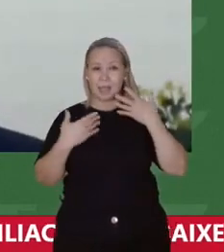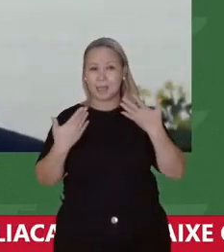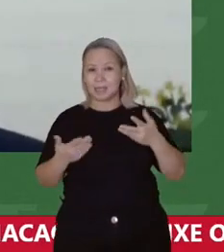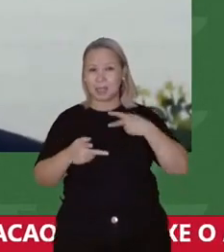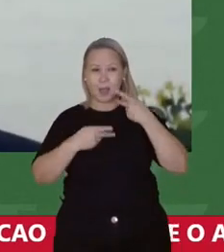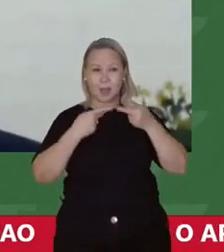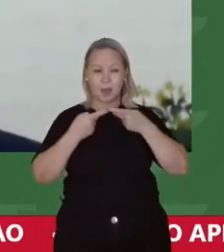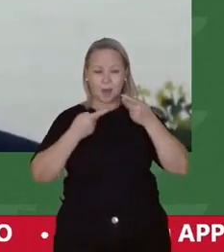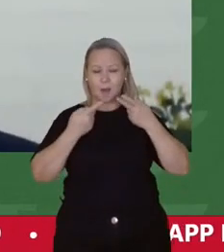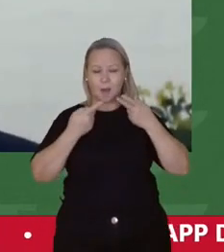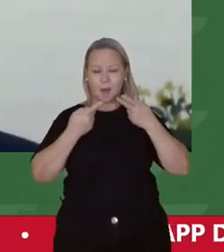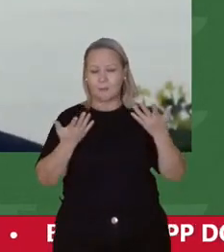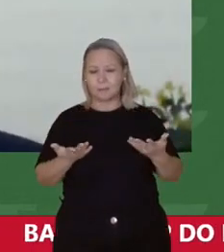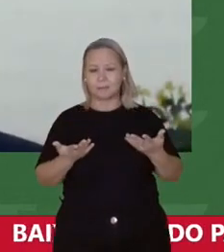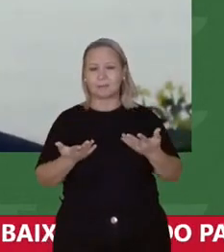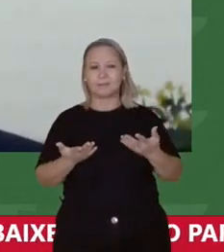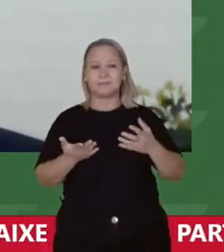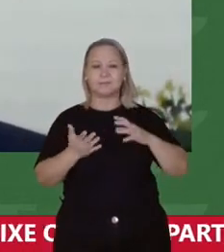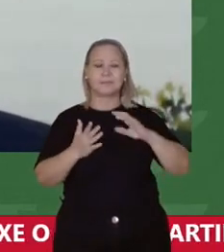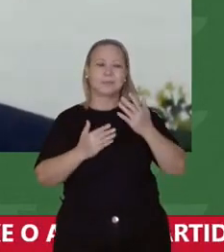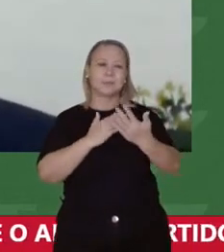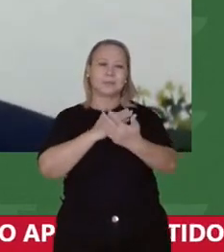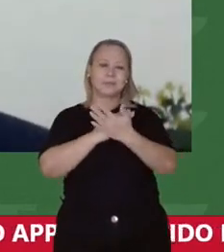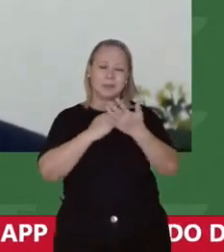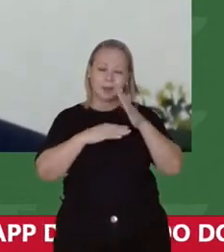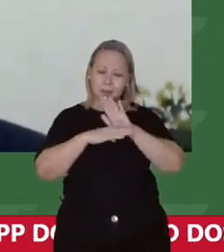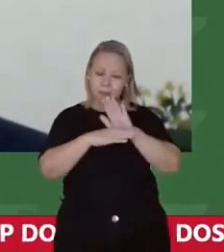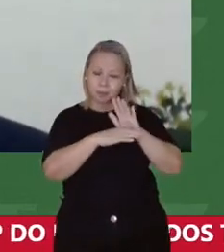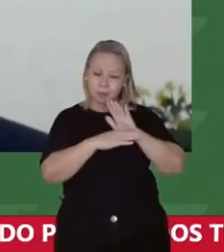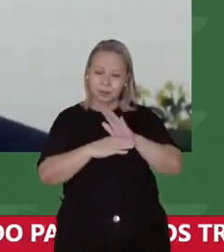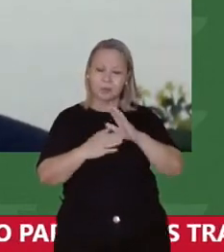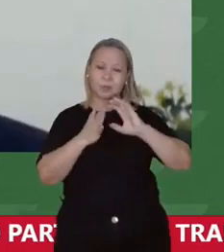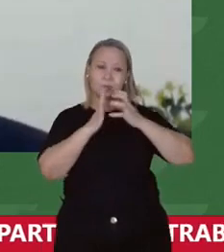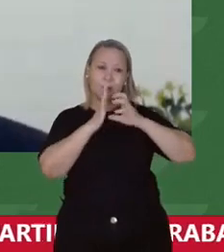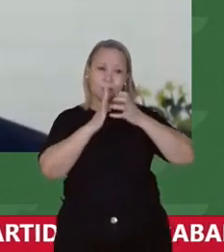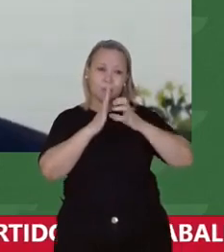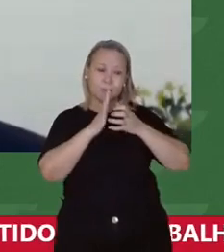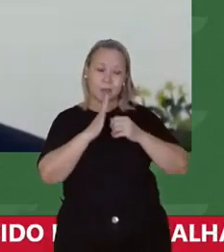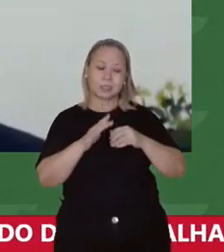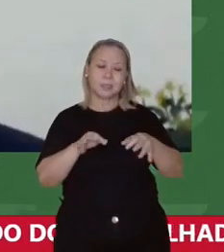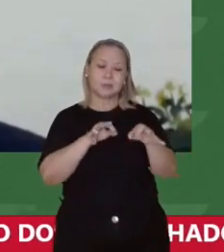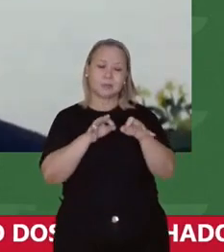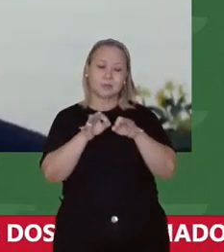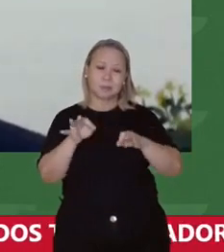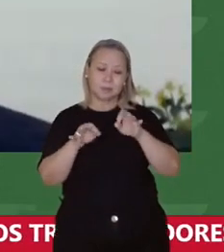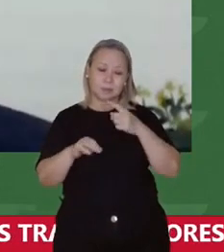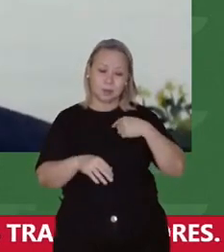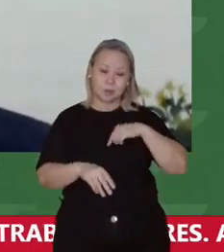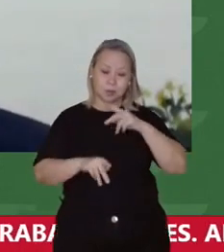extraordinária ao nosso partido, à organização da nossa população